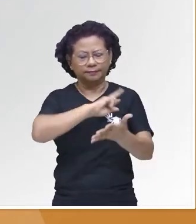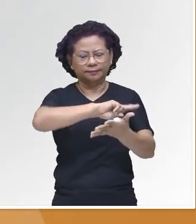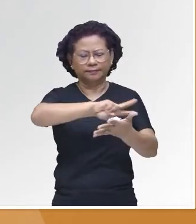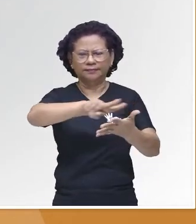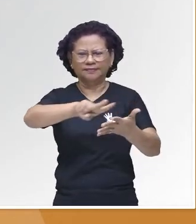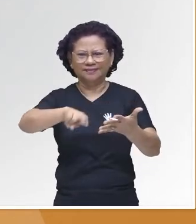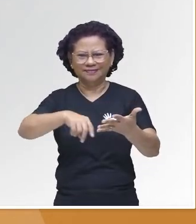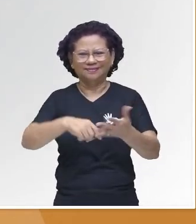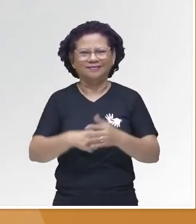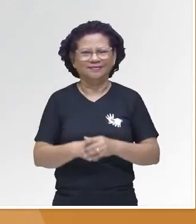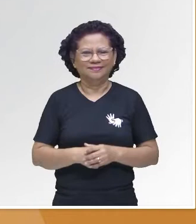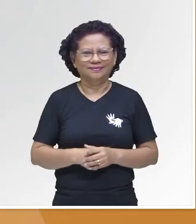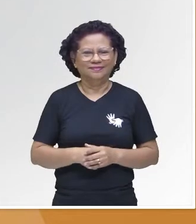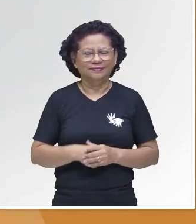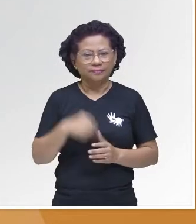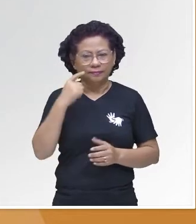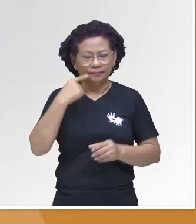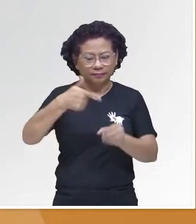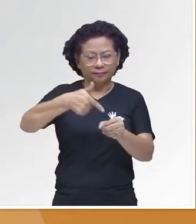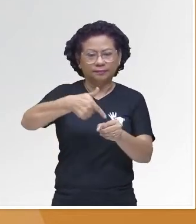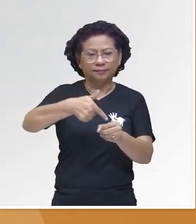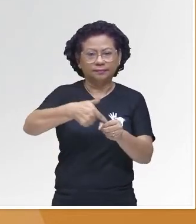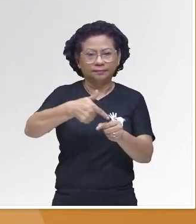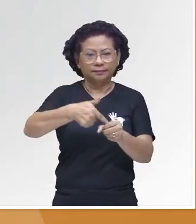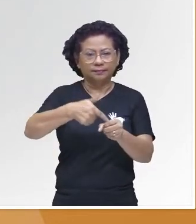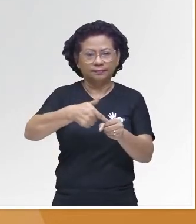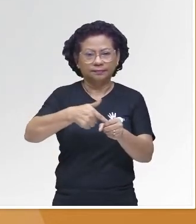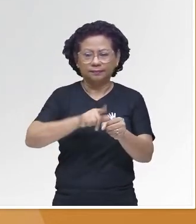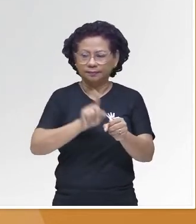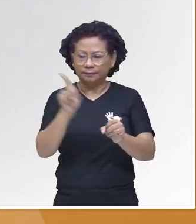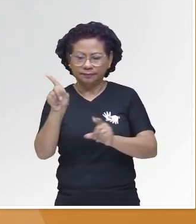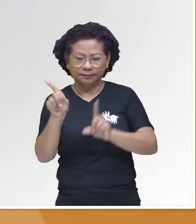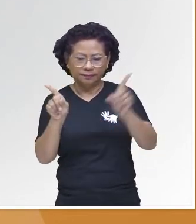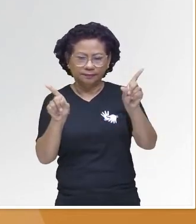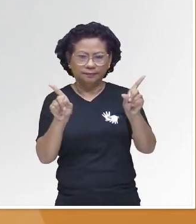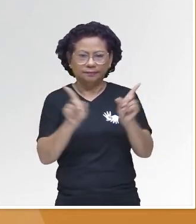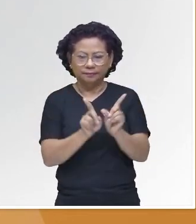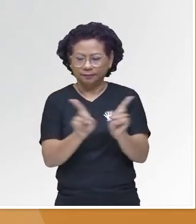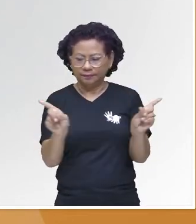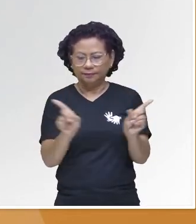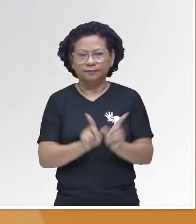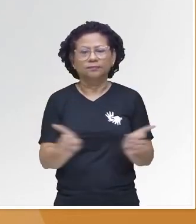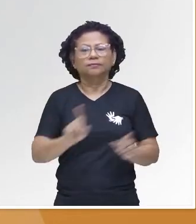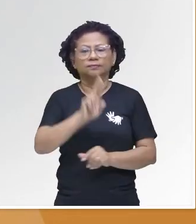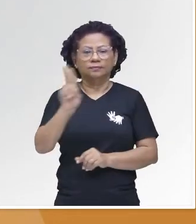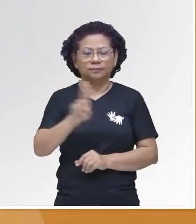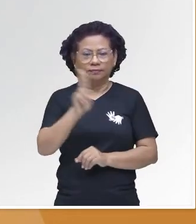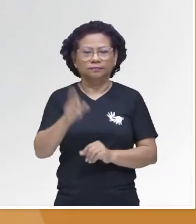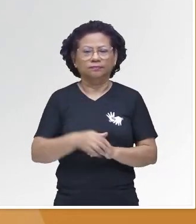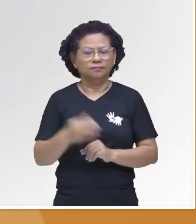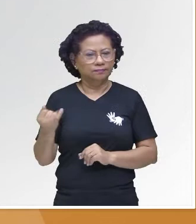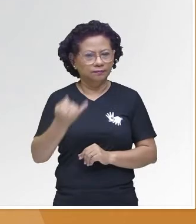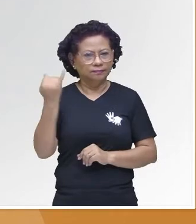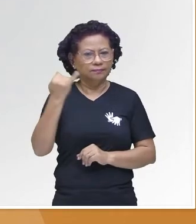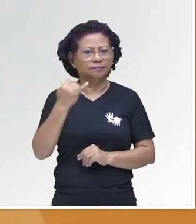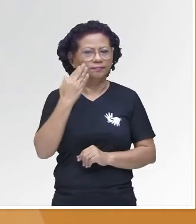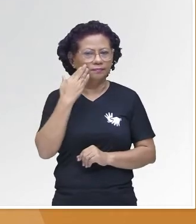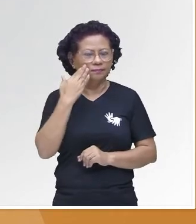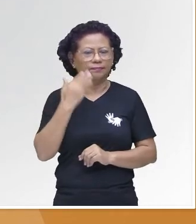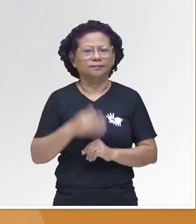aqui, né, o barril de petróleo, e a setinha apontando para baixo, o que diz aí? destilação fracionada